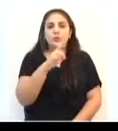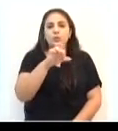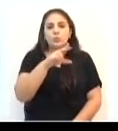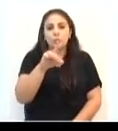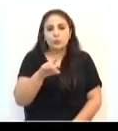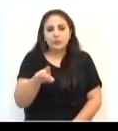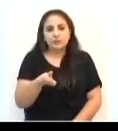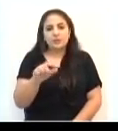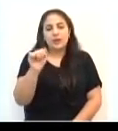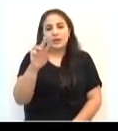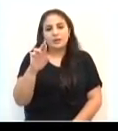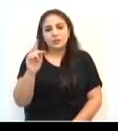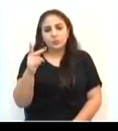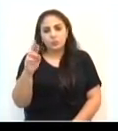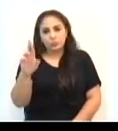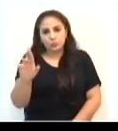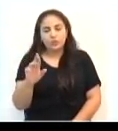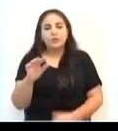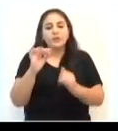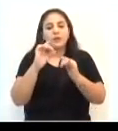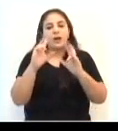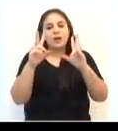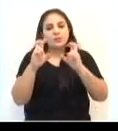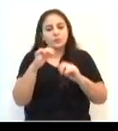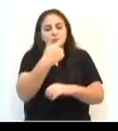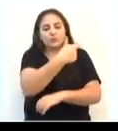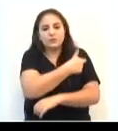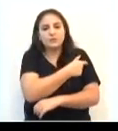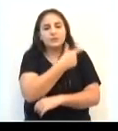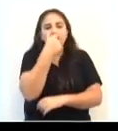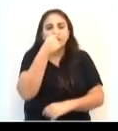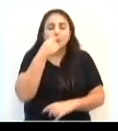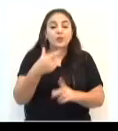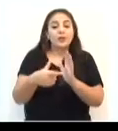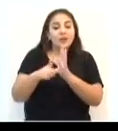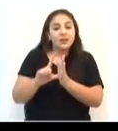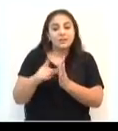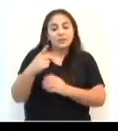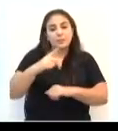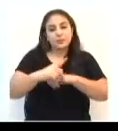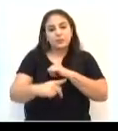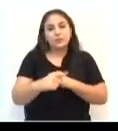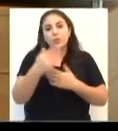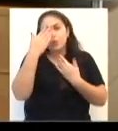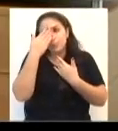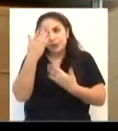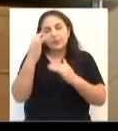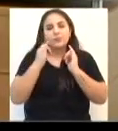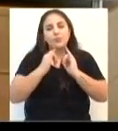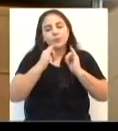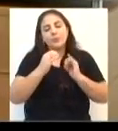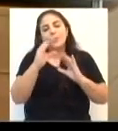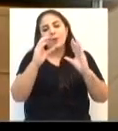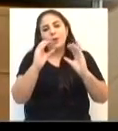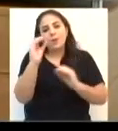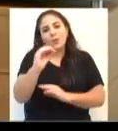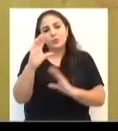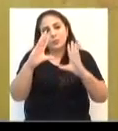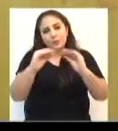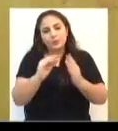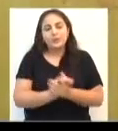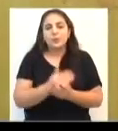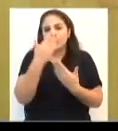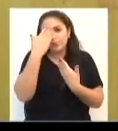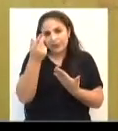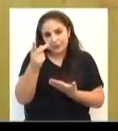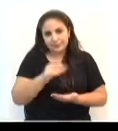Filho, então, sobre a vacinação da gripe que foi antecipada aqui em Passo Fundo. Secretário, obrigada pelas informações e uma ótima noite. Às